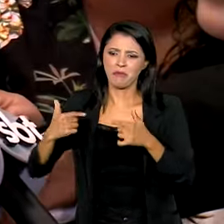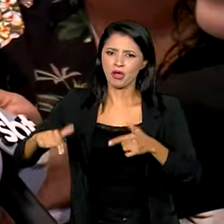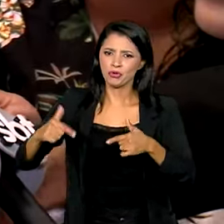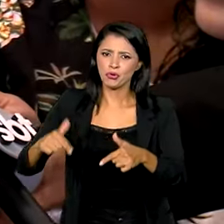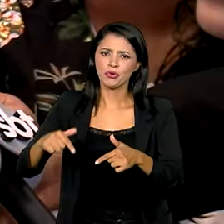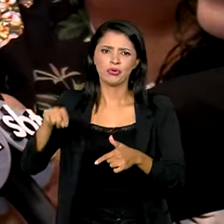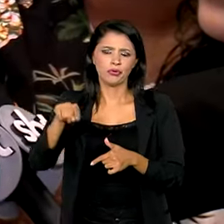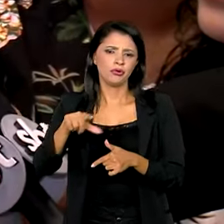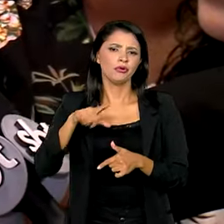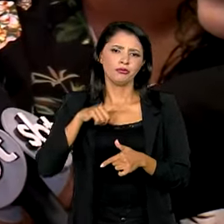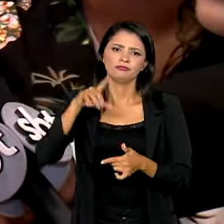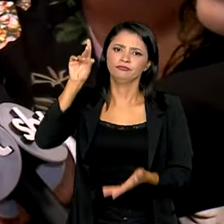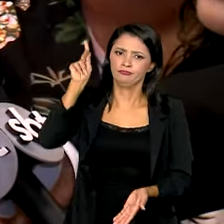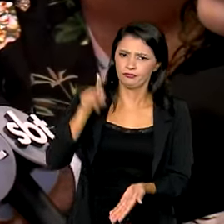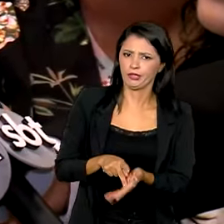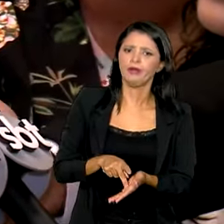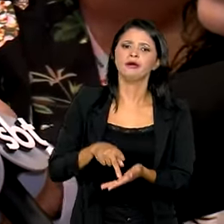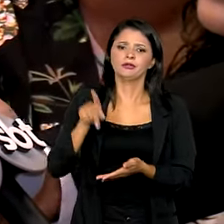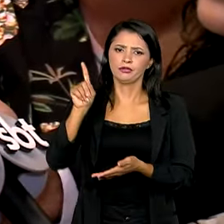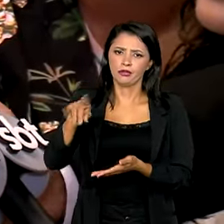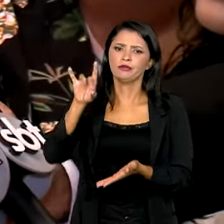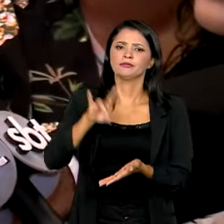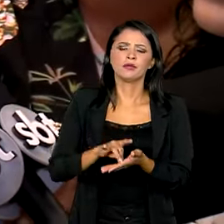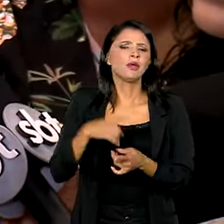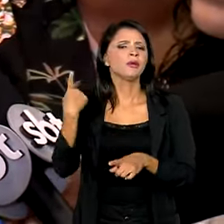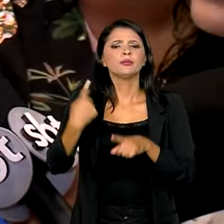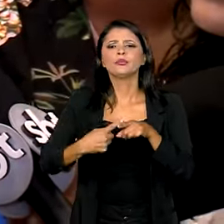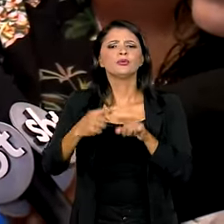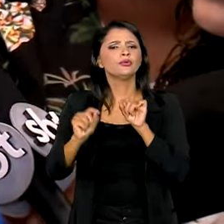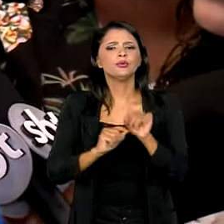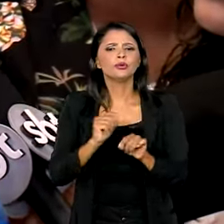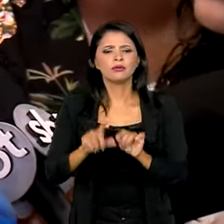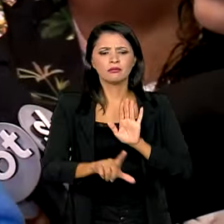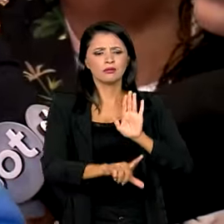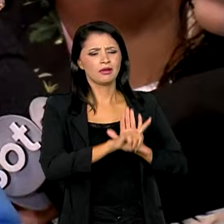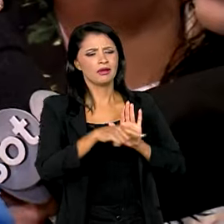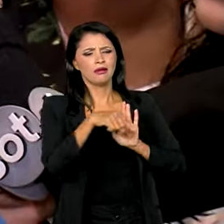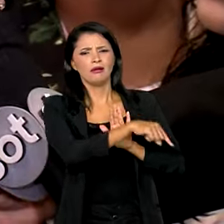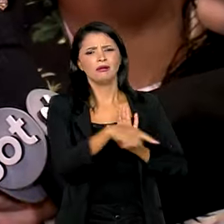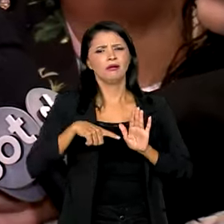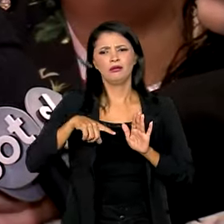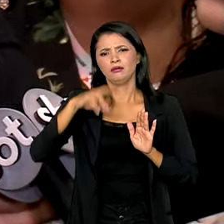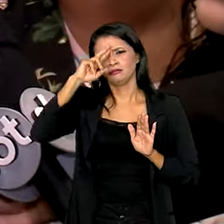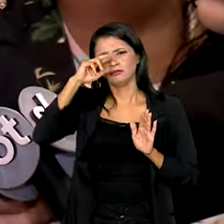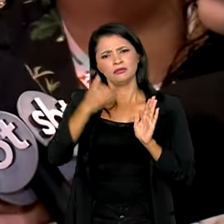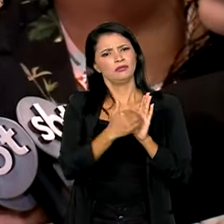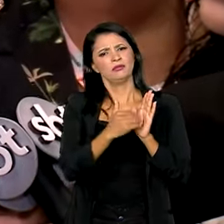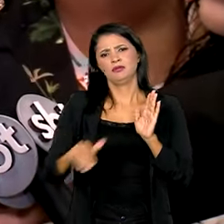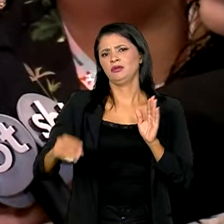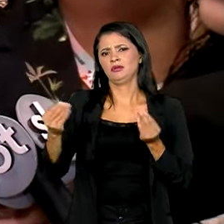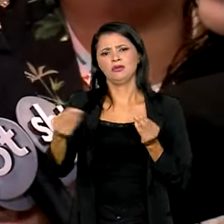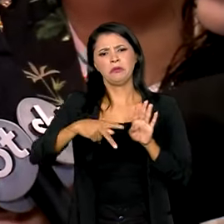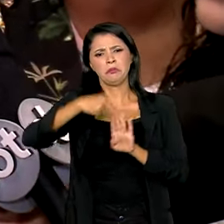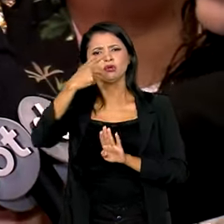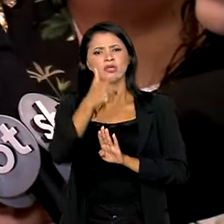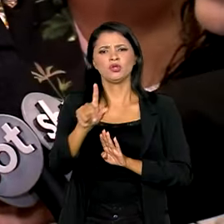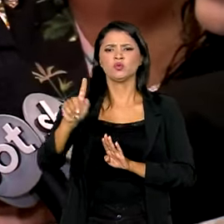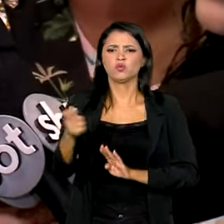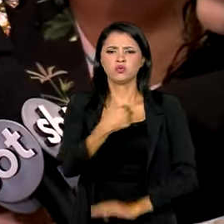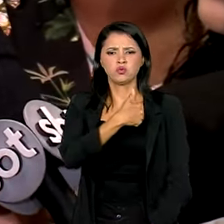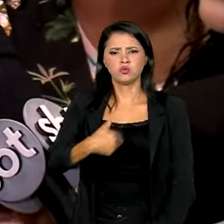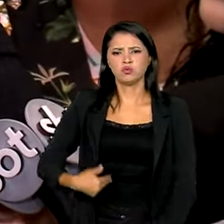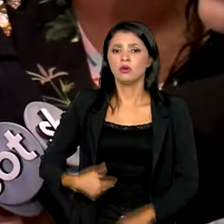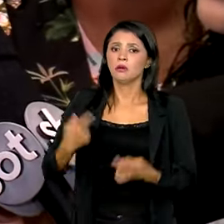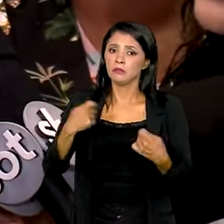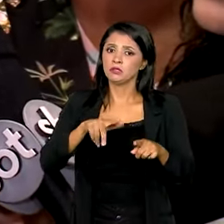né? Isso é real, porque a lei estava sendo desrespeitada por uma portaria do governo anterior e era